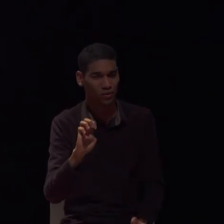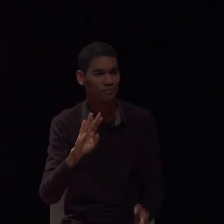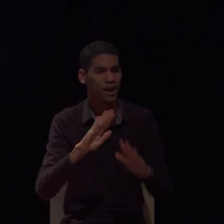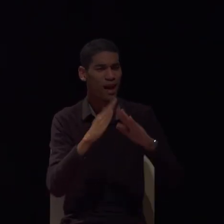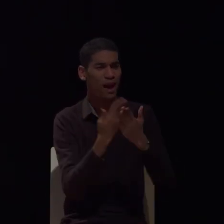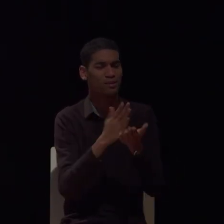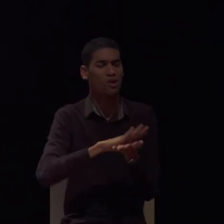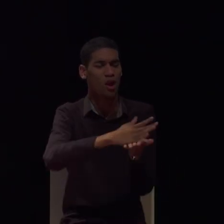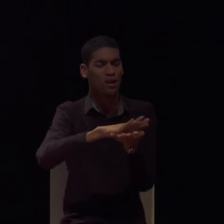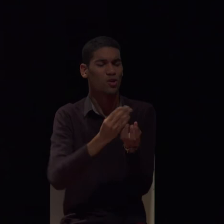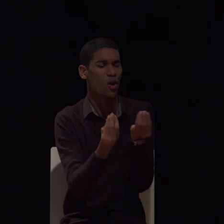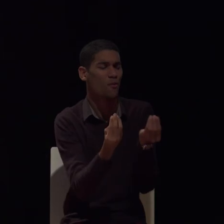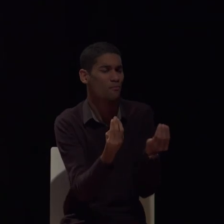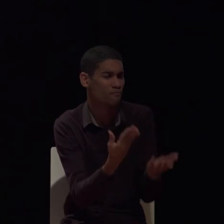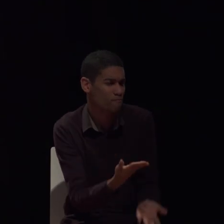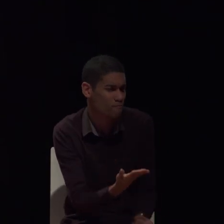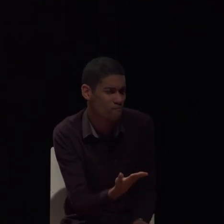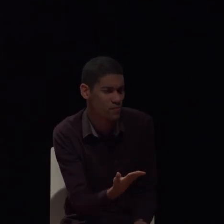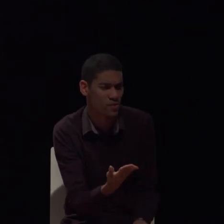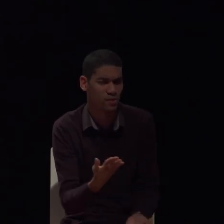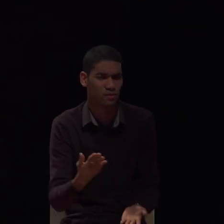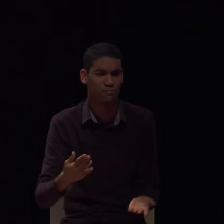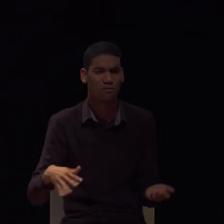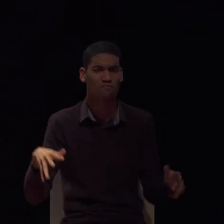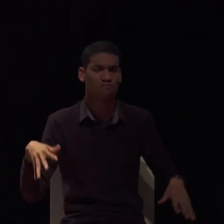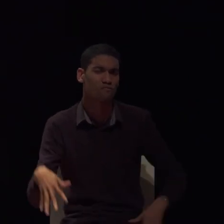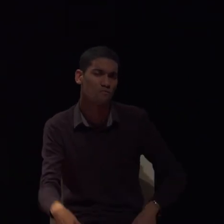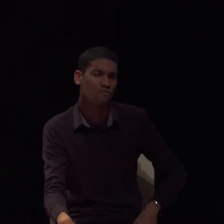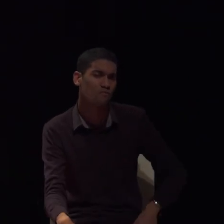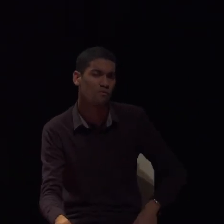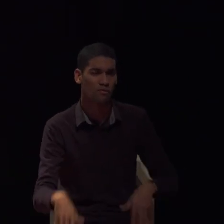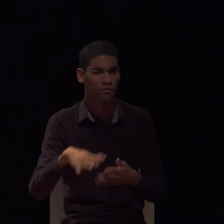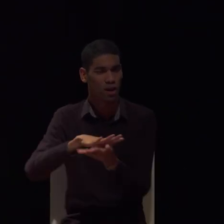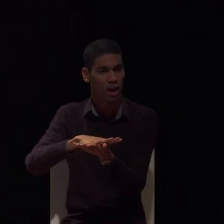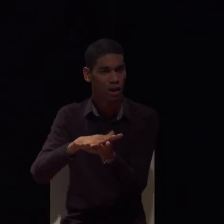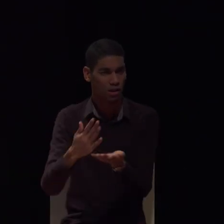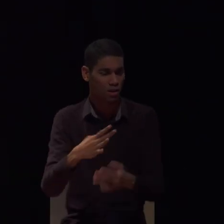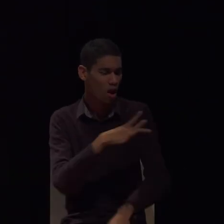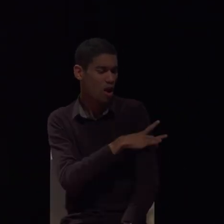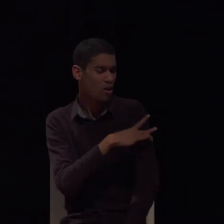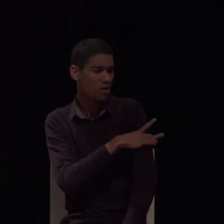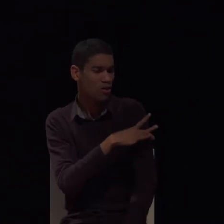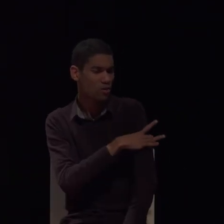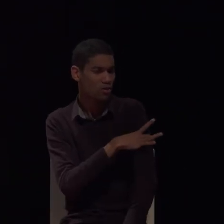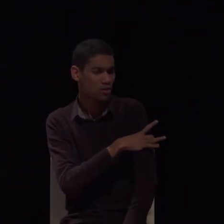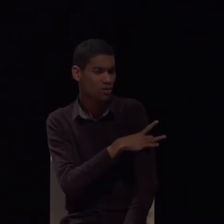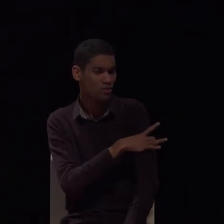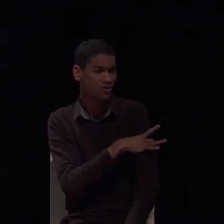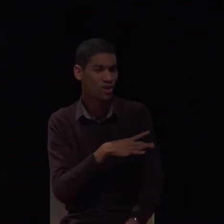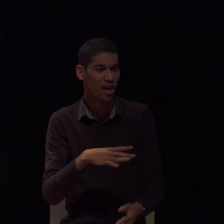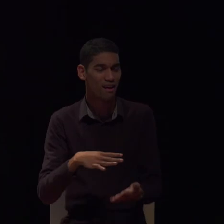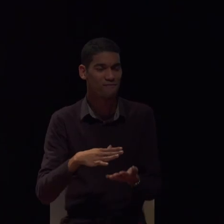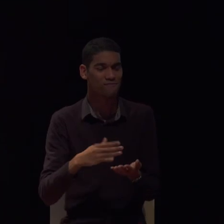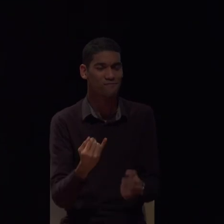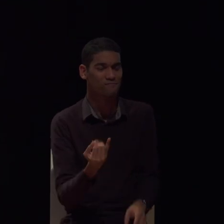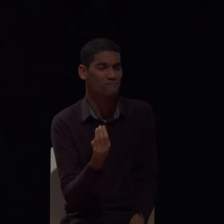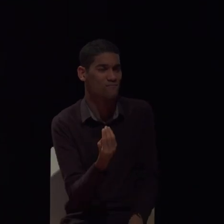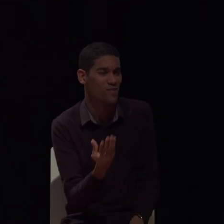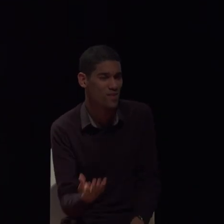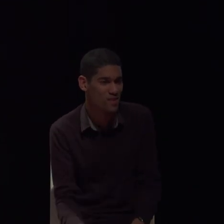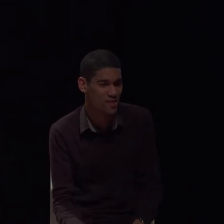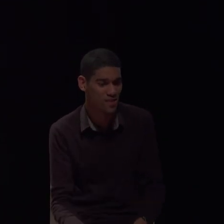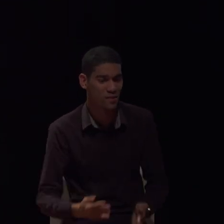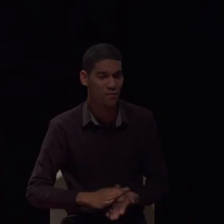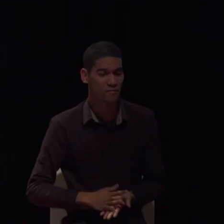importância do funk com a importância do candomblé qual é a importância do